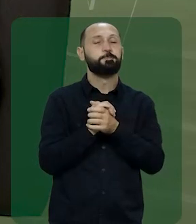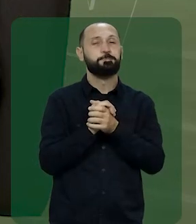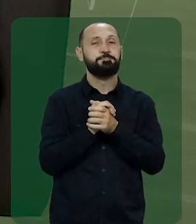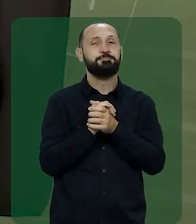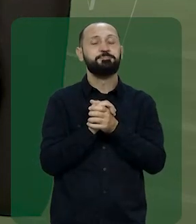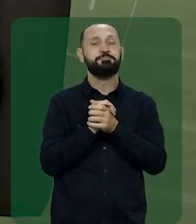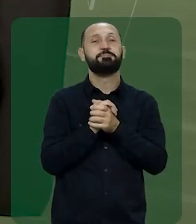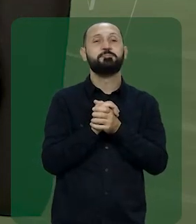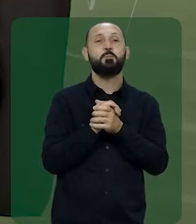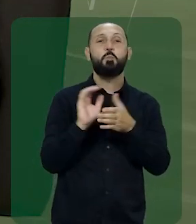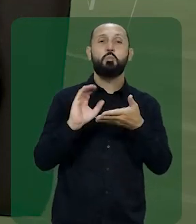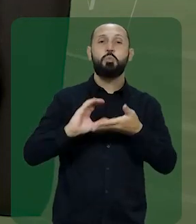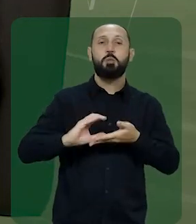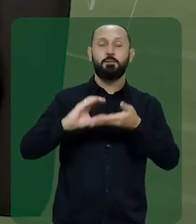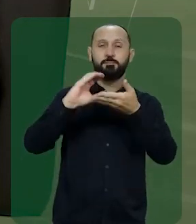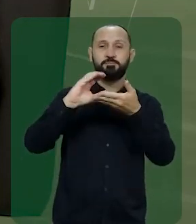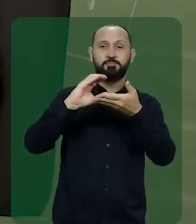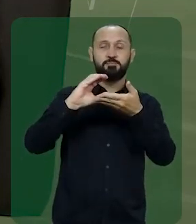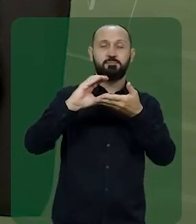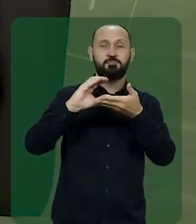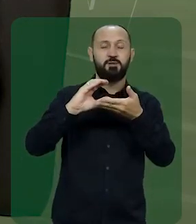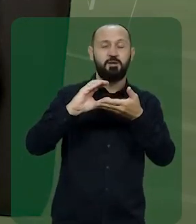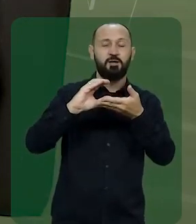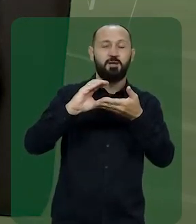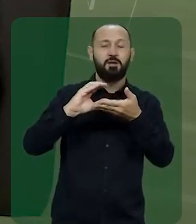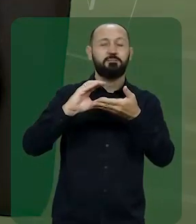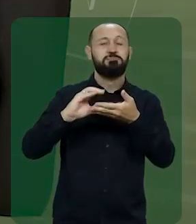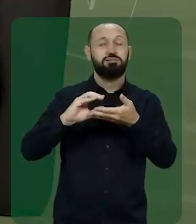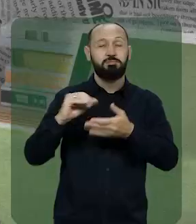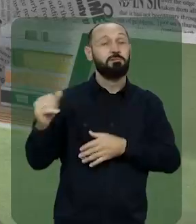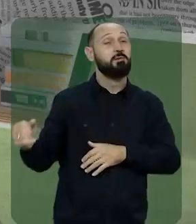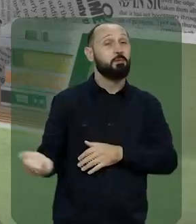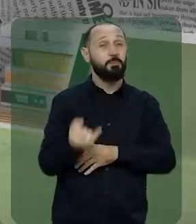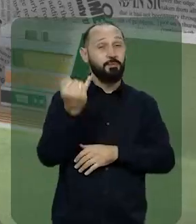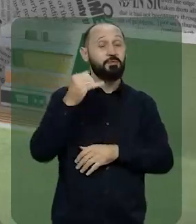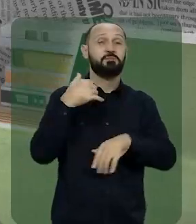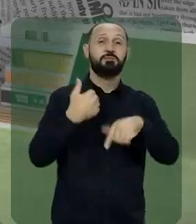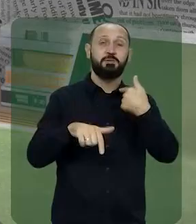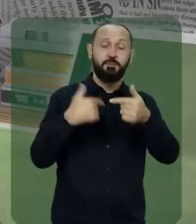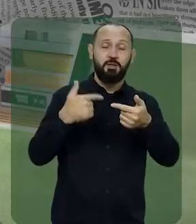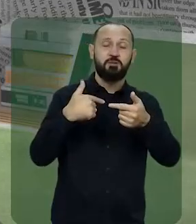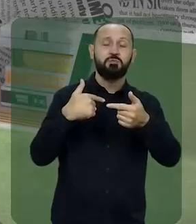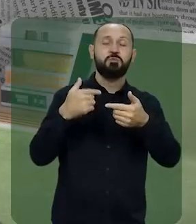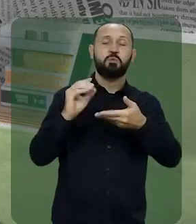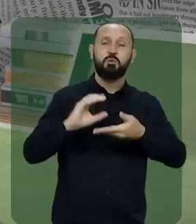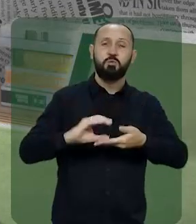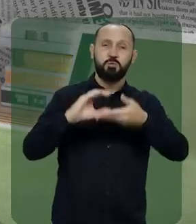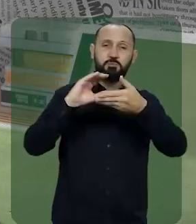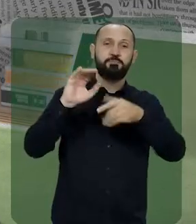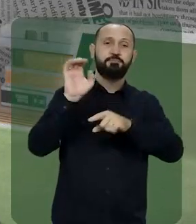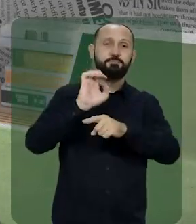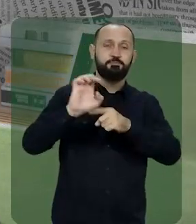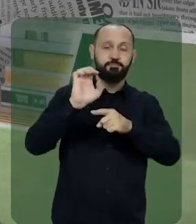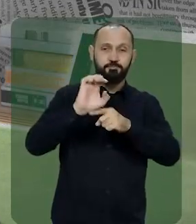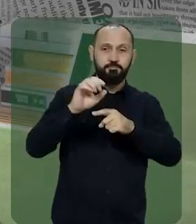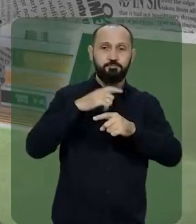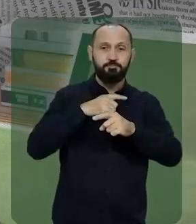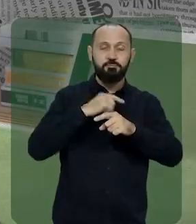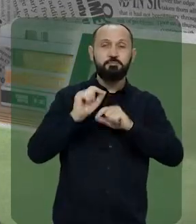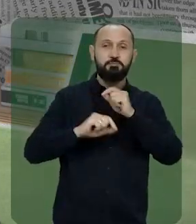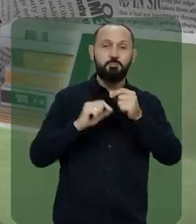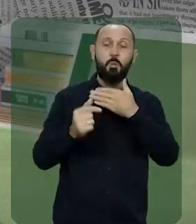espaço, que é o executivo. Né? Nós estamos em outro espaço. E aí você mencionou também